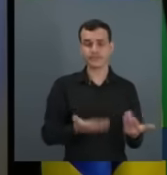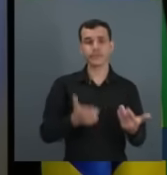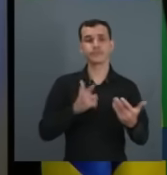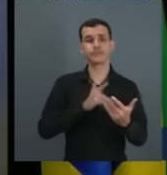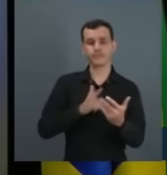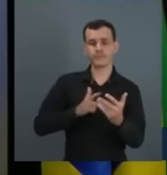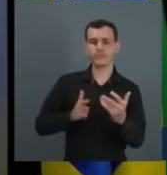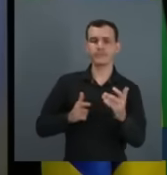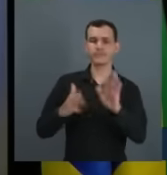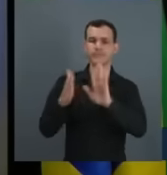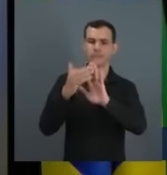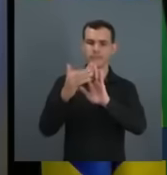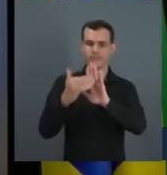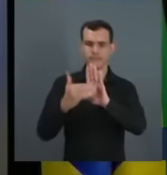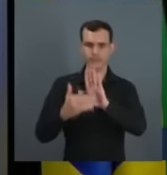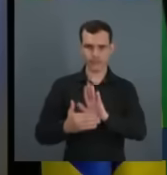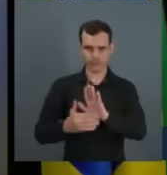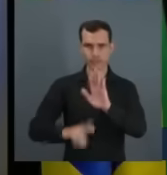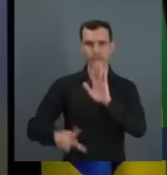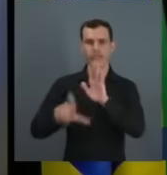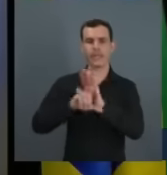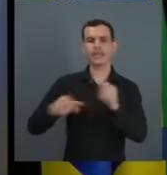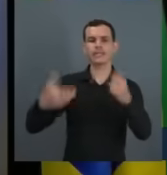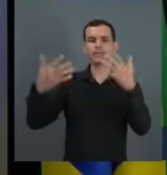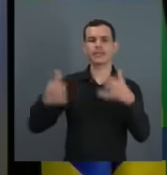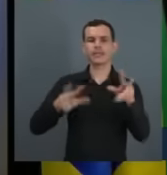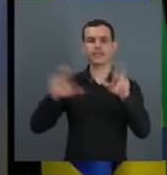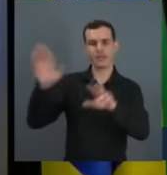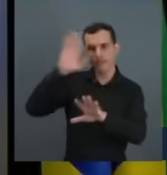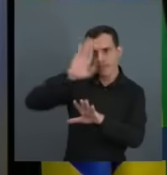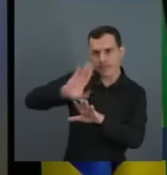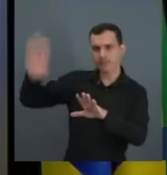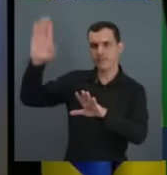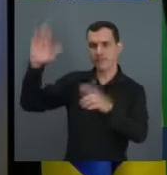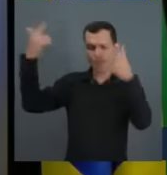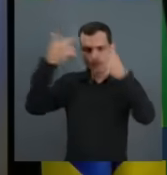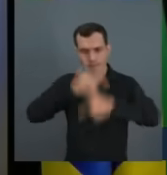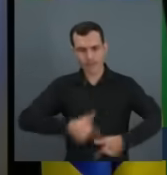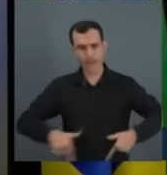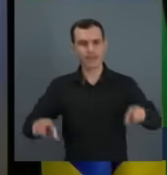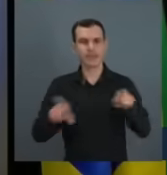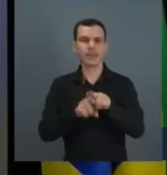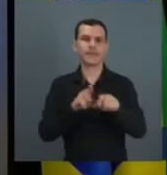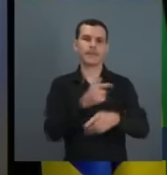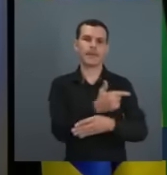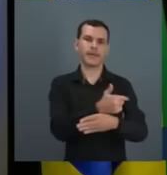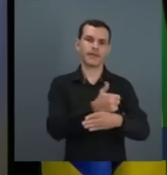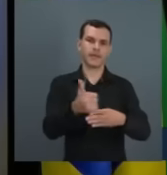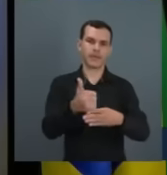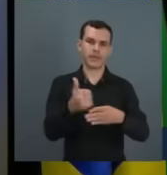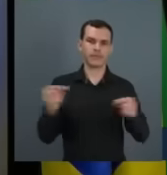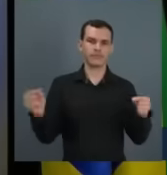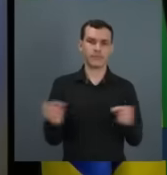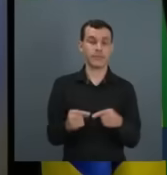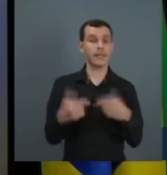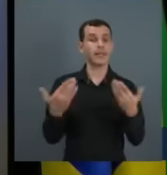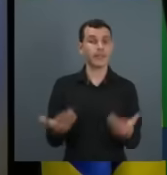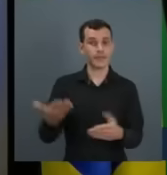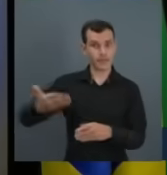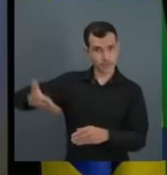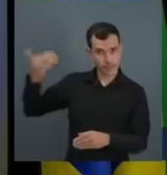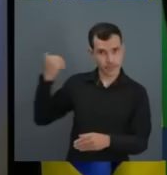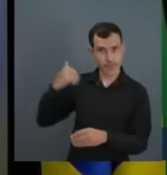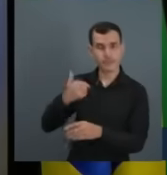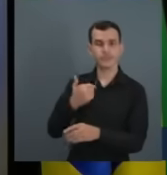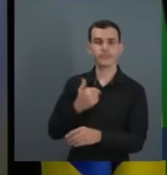da impessoalidade e da moralidade. Em 2023, senhor presidente, o STF já havia cometido